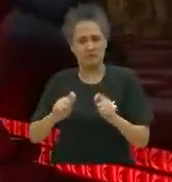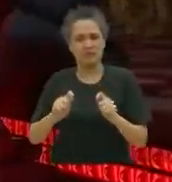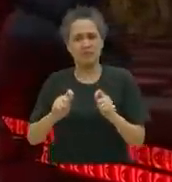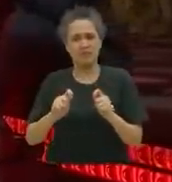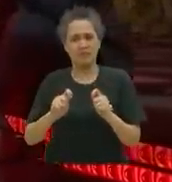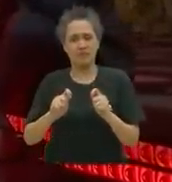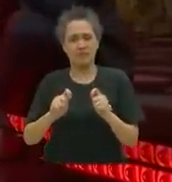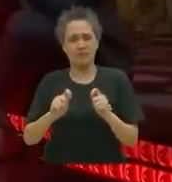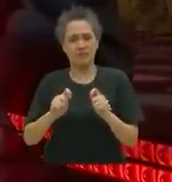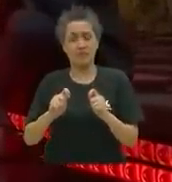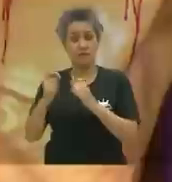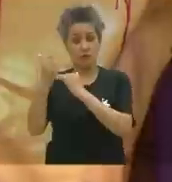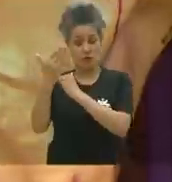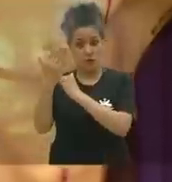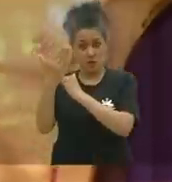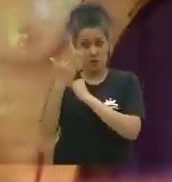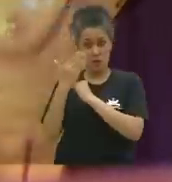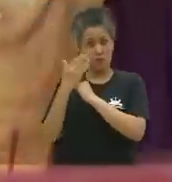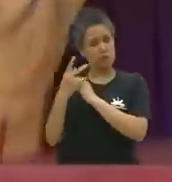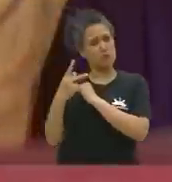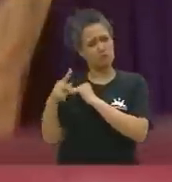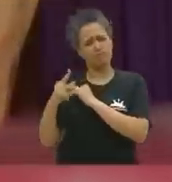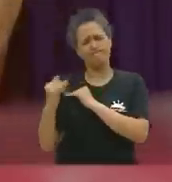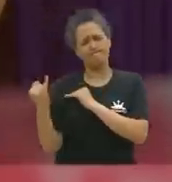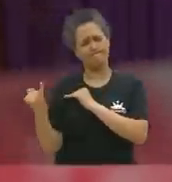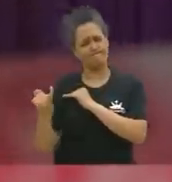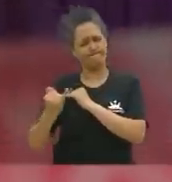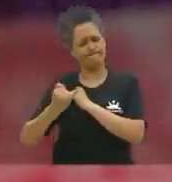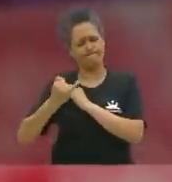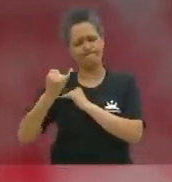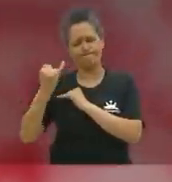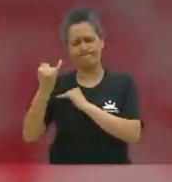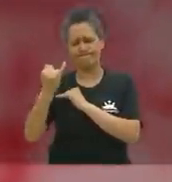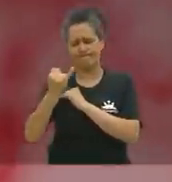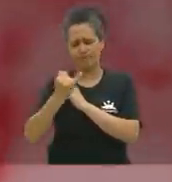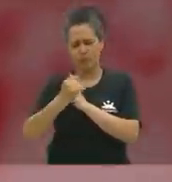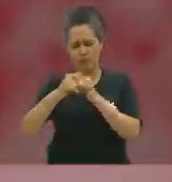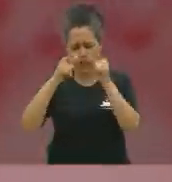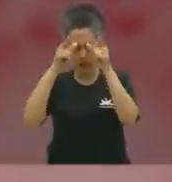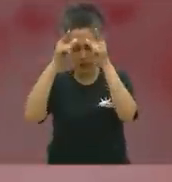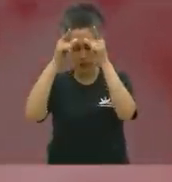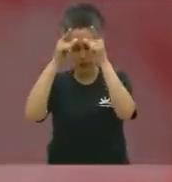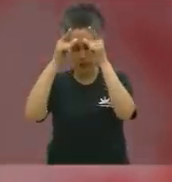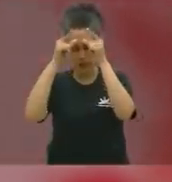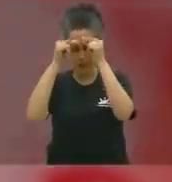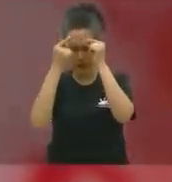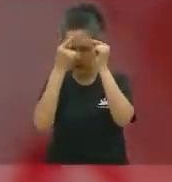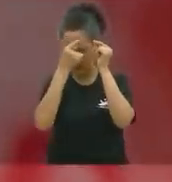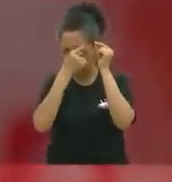A tua ajuda foi de grande valia para aliviar a face de Jesus,